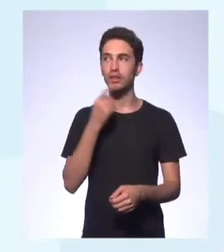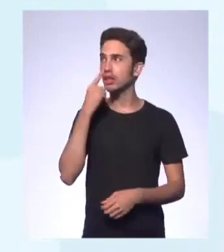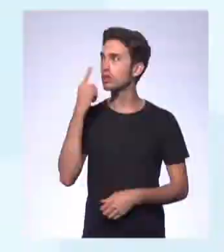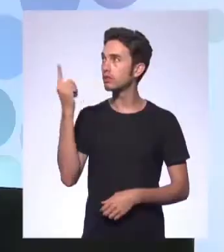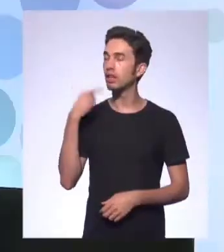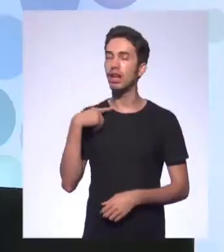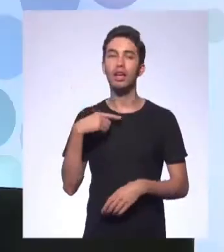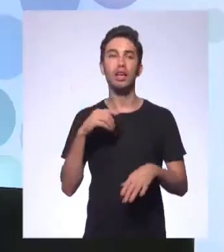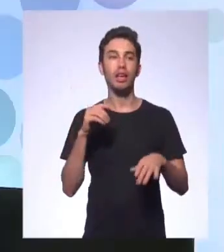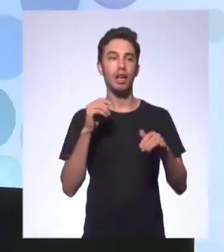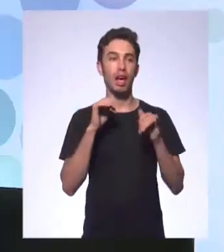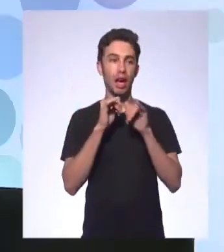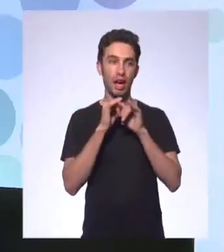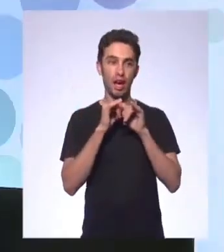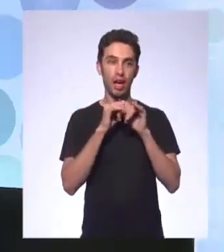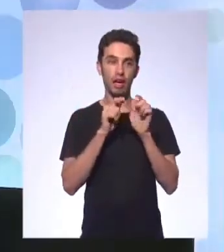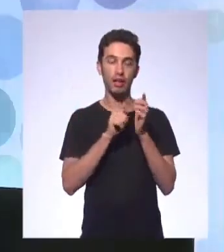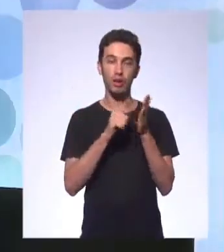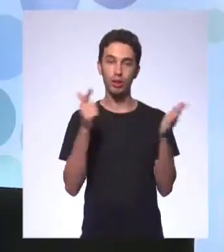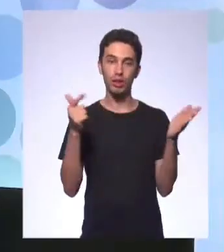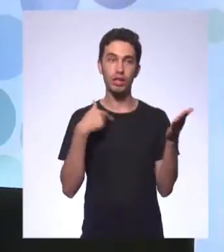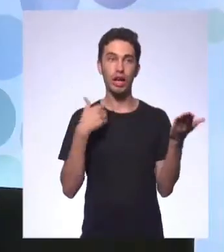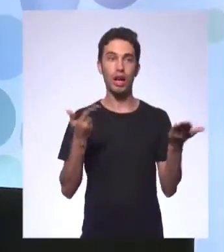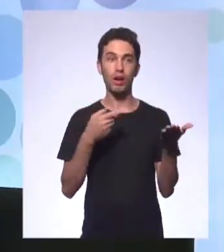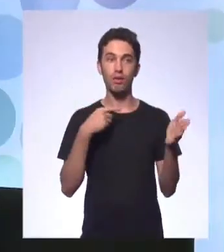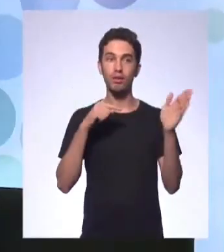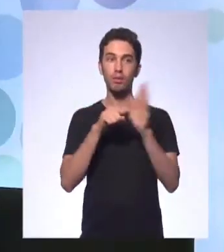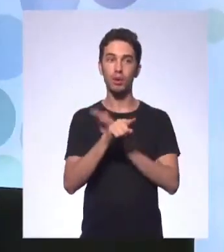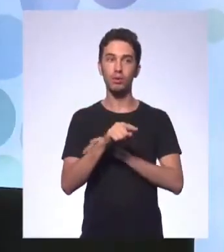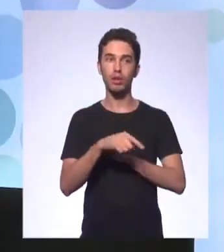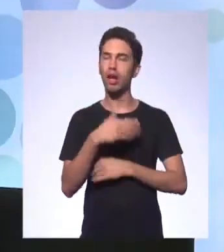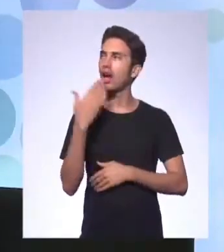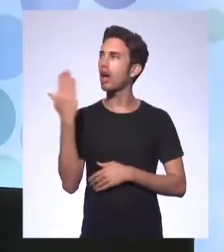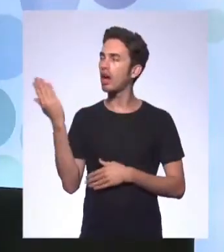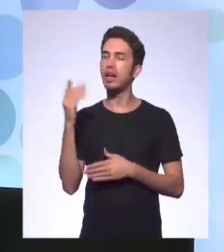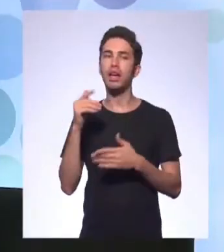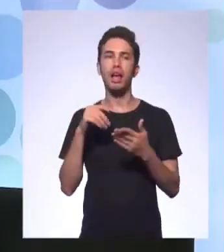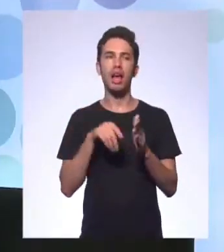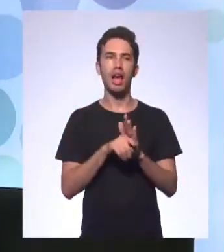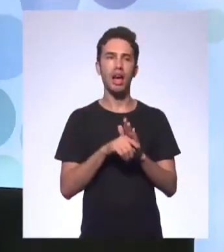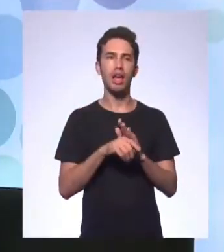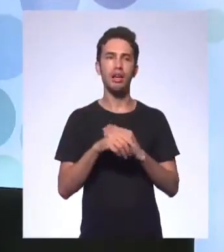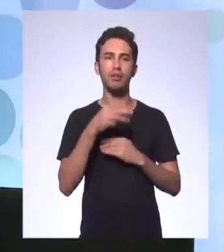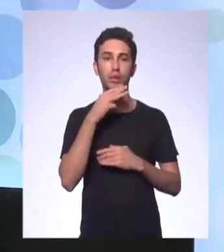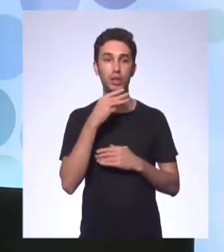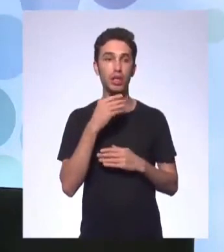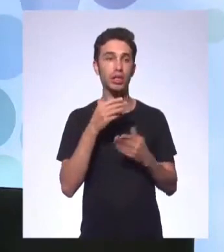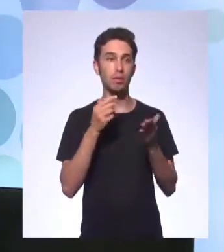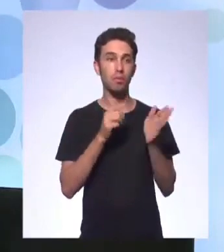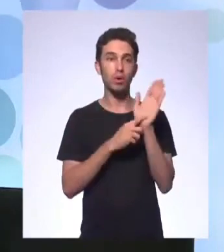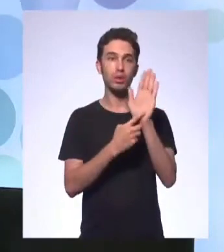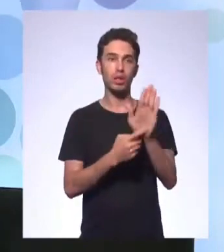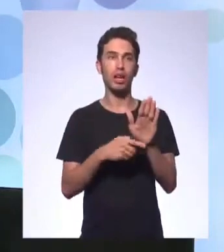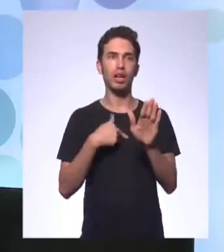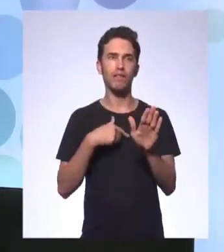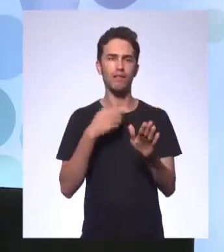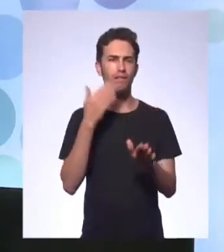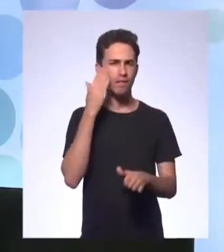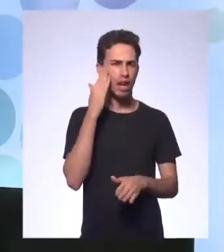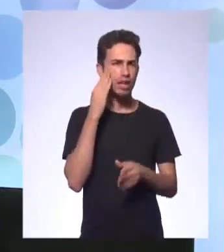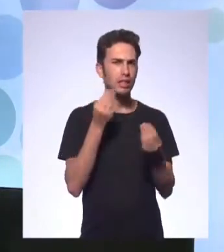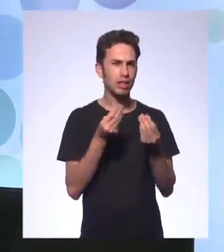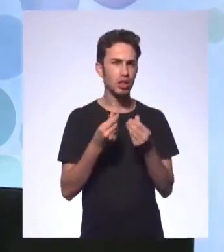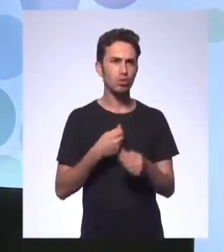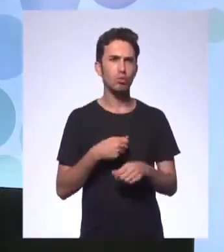leram, agora vamos à pergunta. A manchete apresentada faz sentido? Qual assunto será abordado?